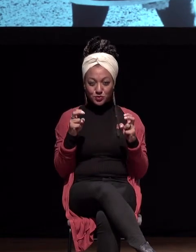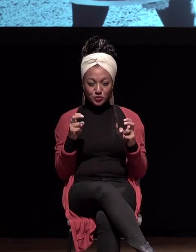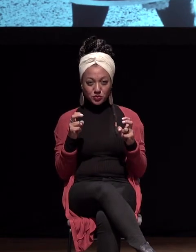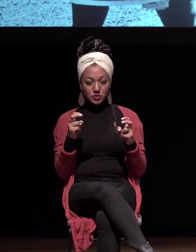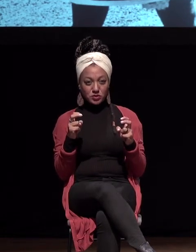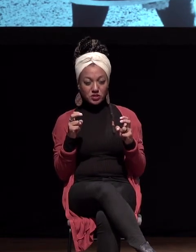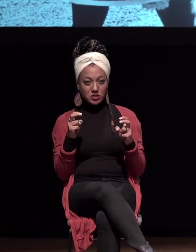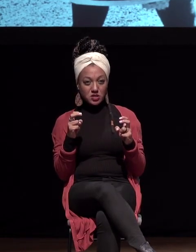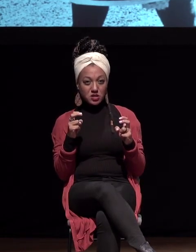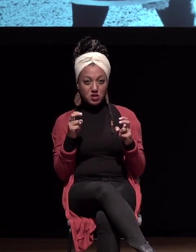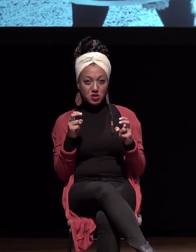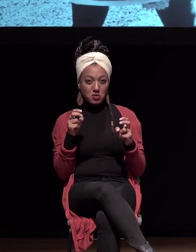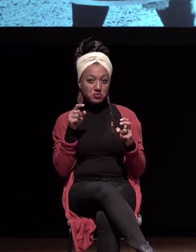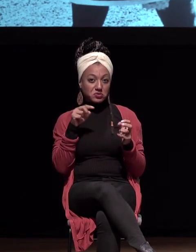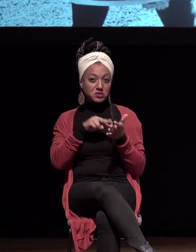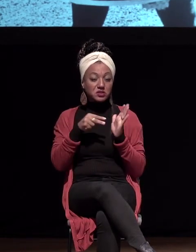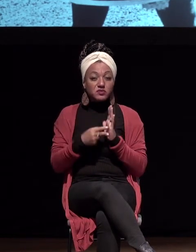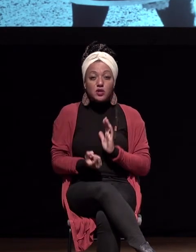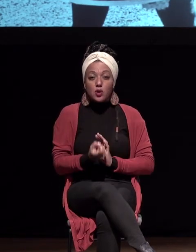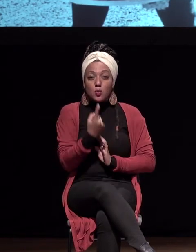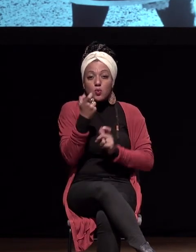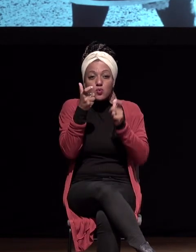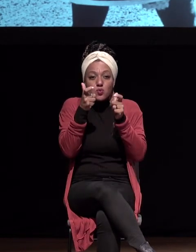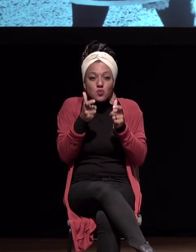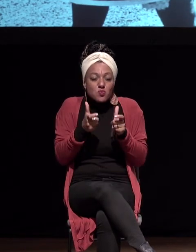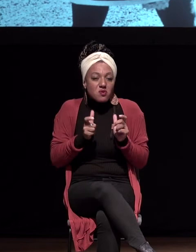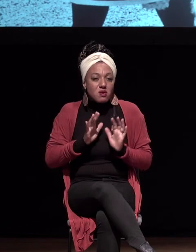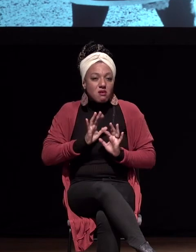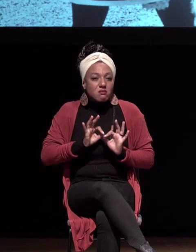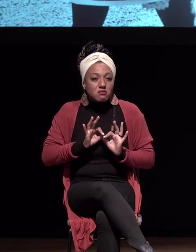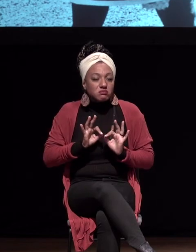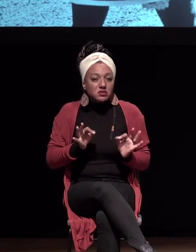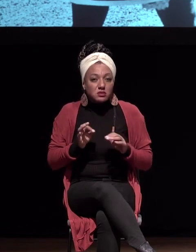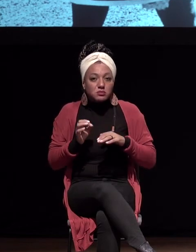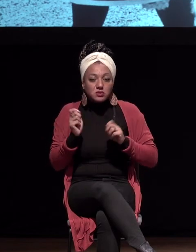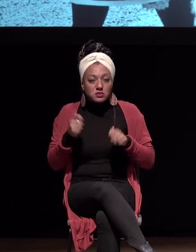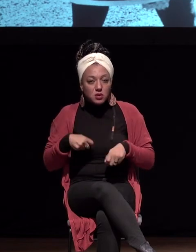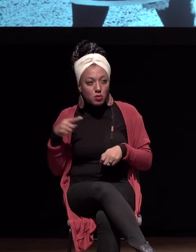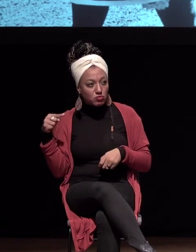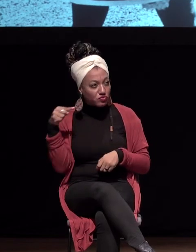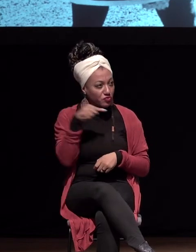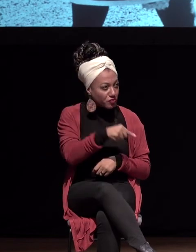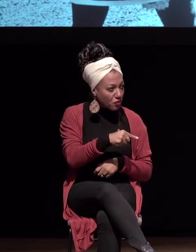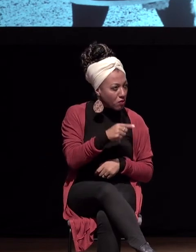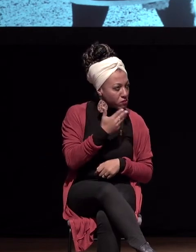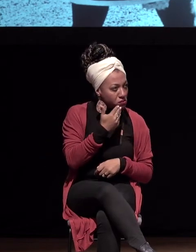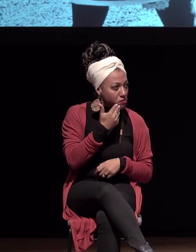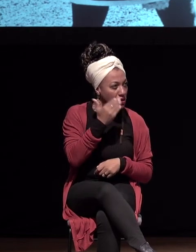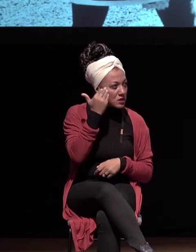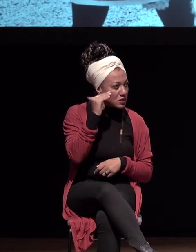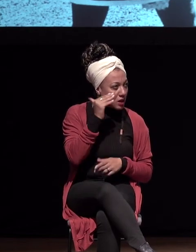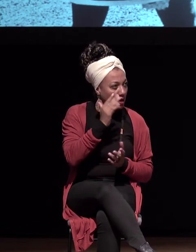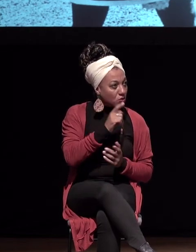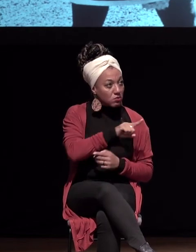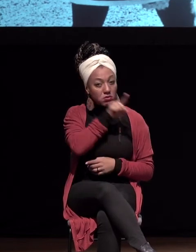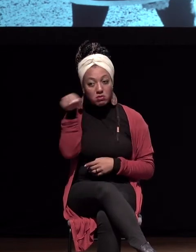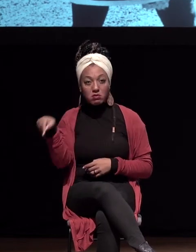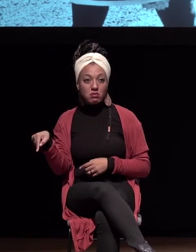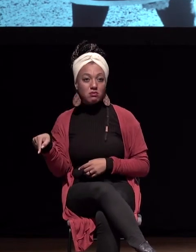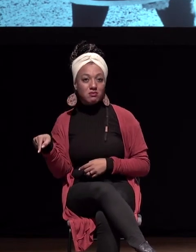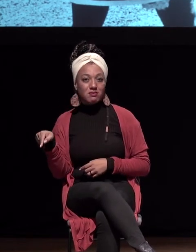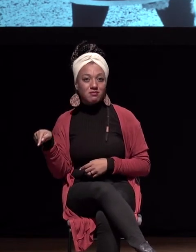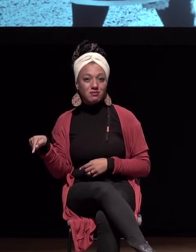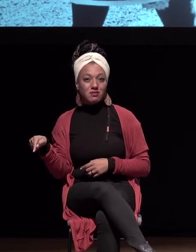como uma passagem, um meio, uma plataforma para voltar a atuar e entender o próprio contexto. Assim. E aí te ouvi falar sobre